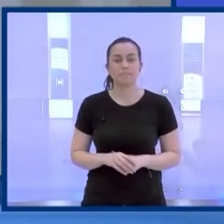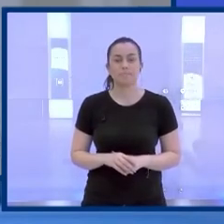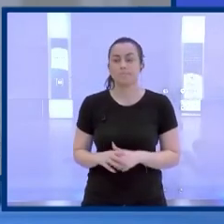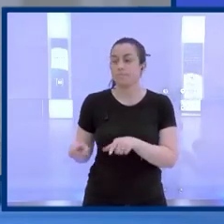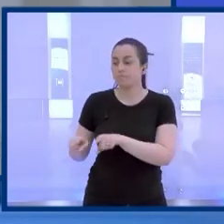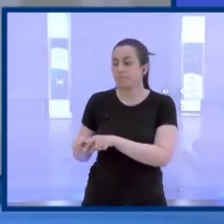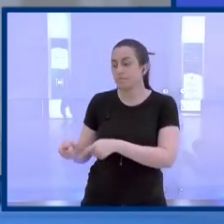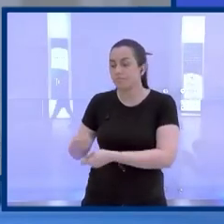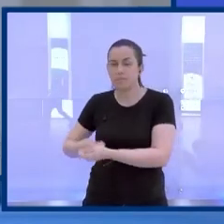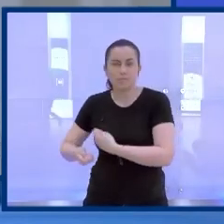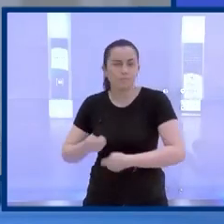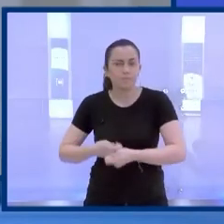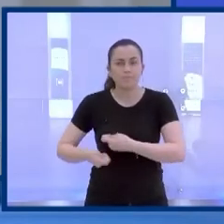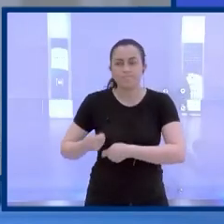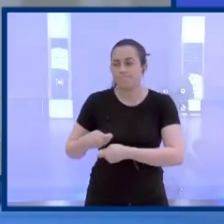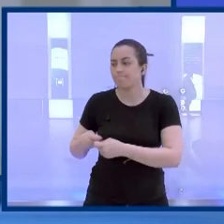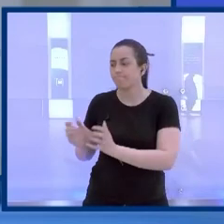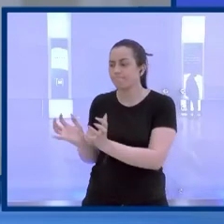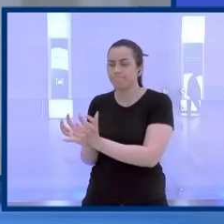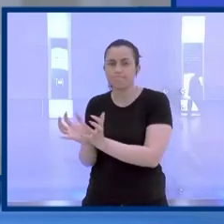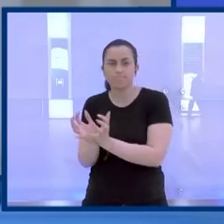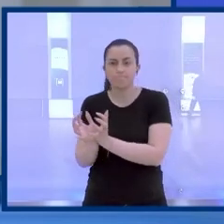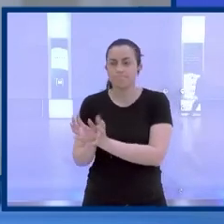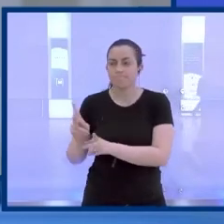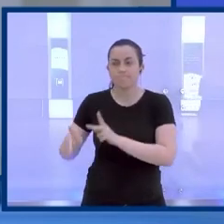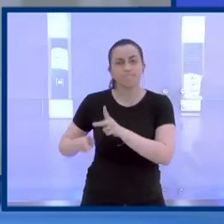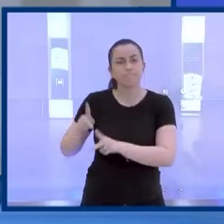controladas pelo poder público, na medida em que ele tem